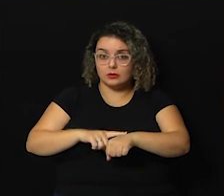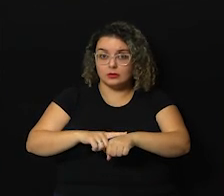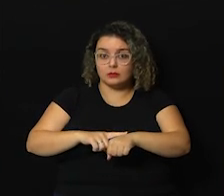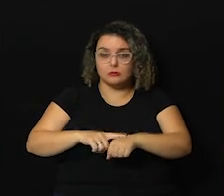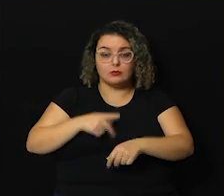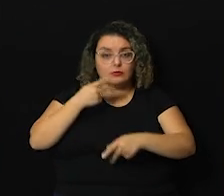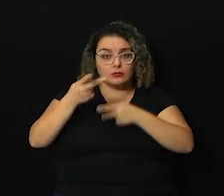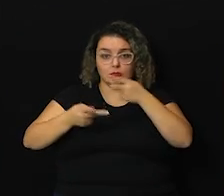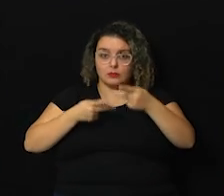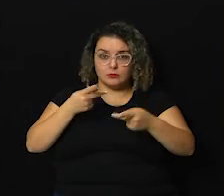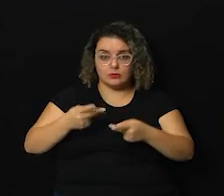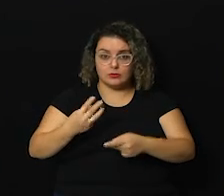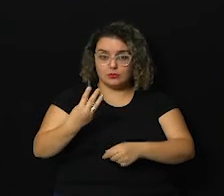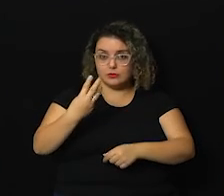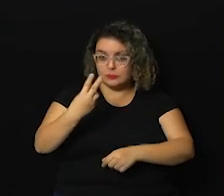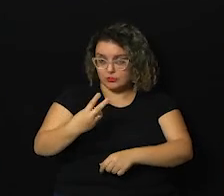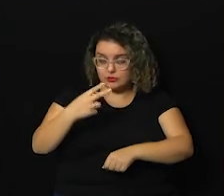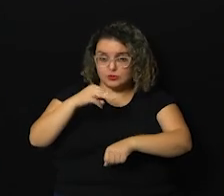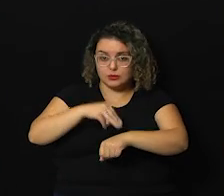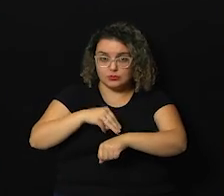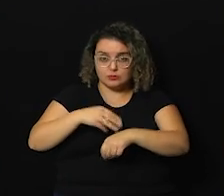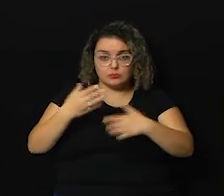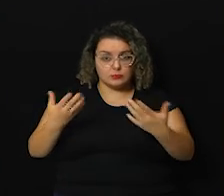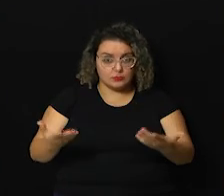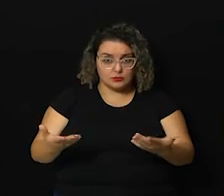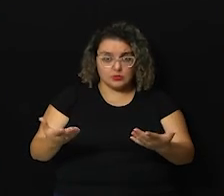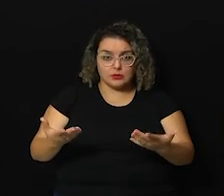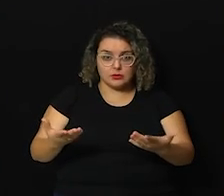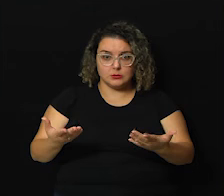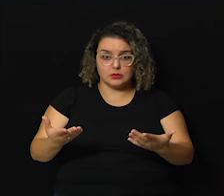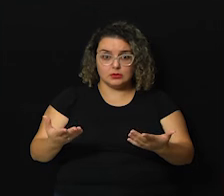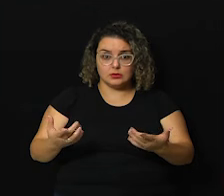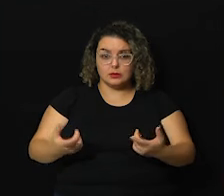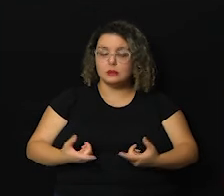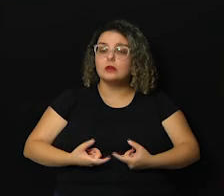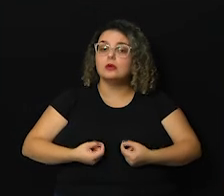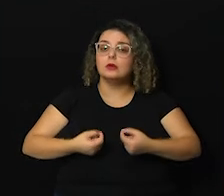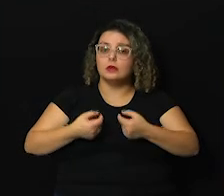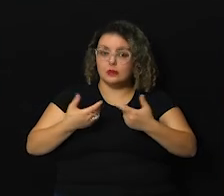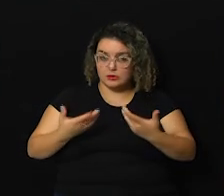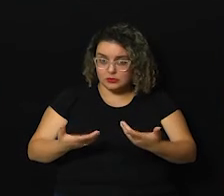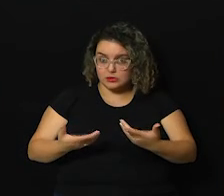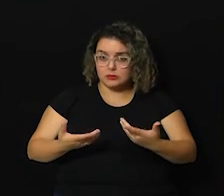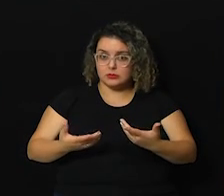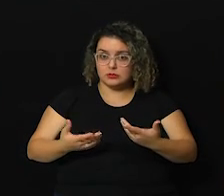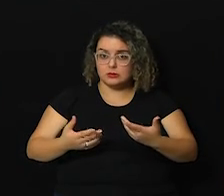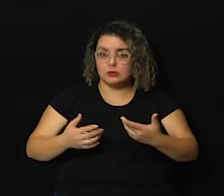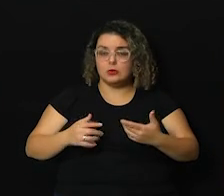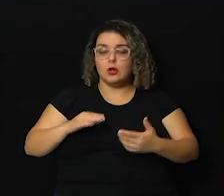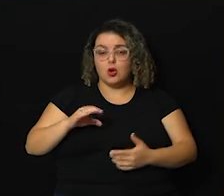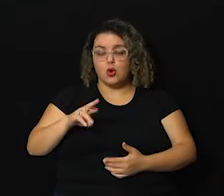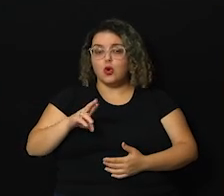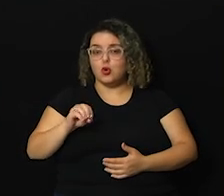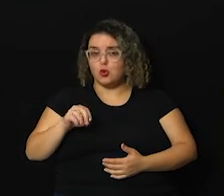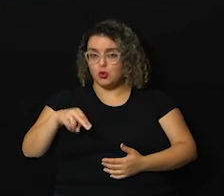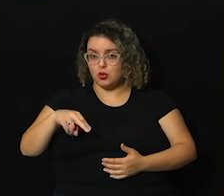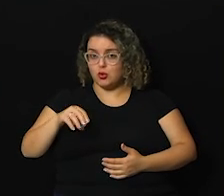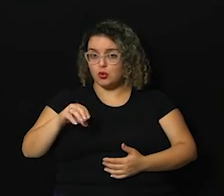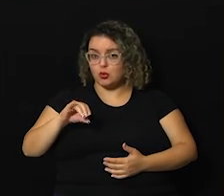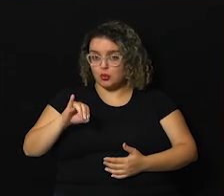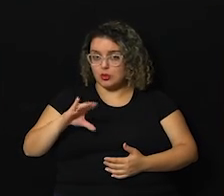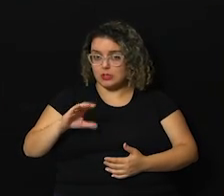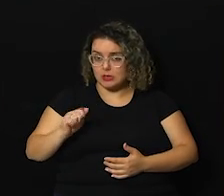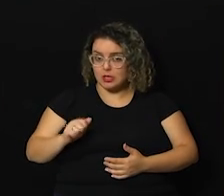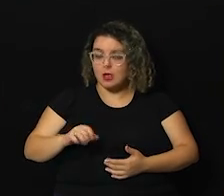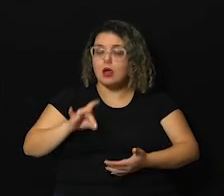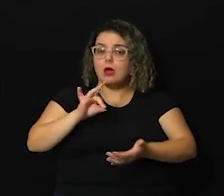que eu te falei nos últimos 2 minutos. Mas é isso, pessoal. Câncer é uma doença crônica, é uma doença